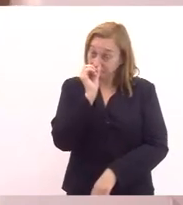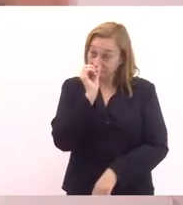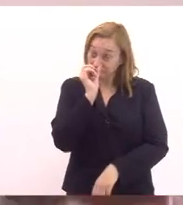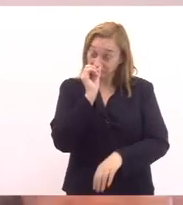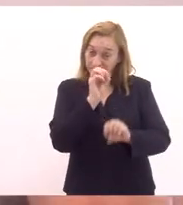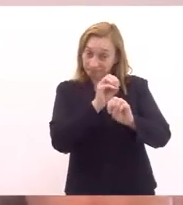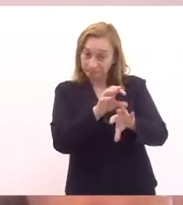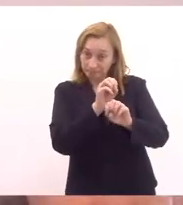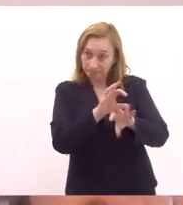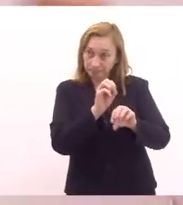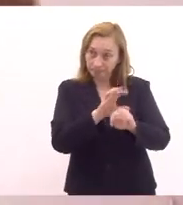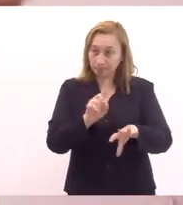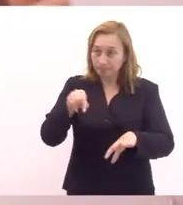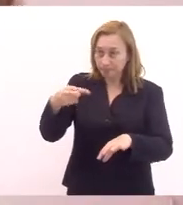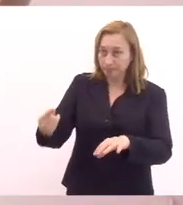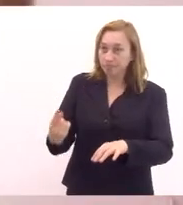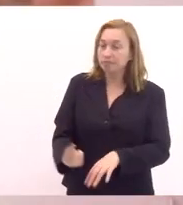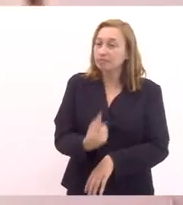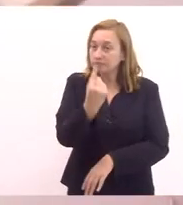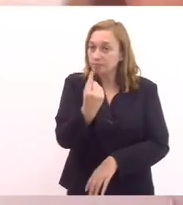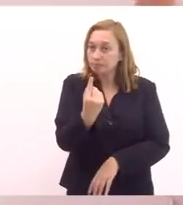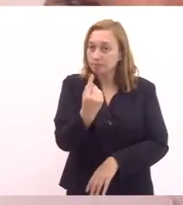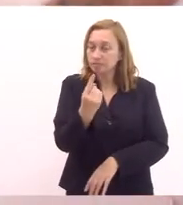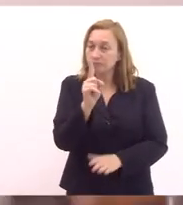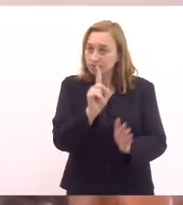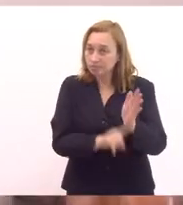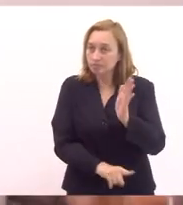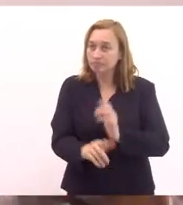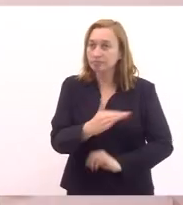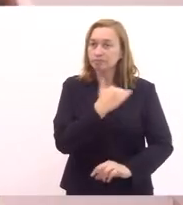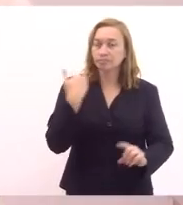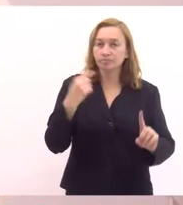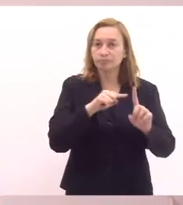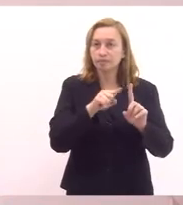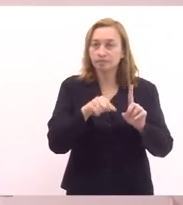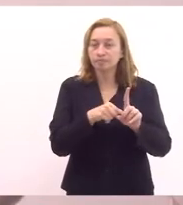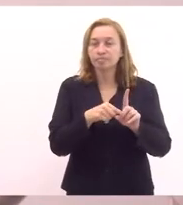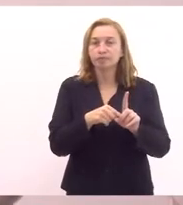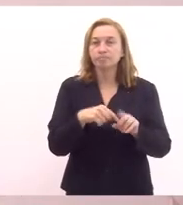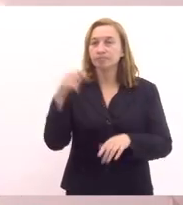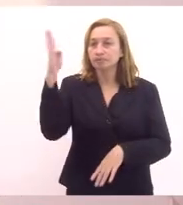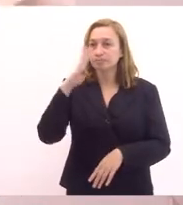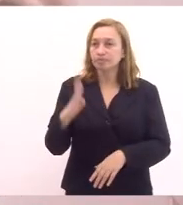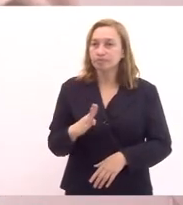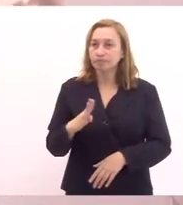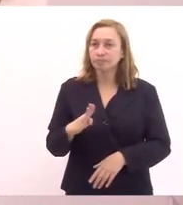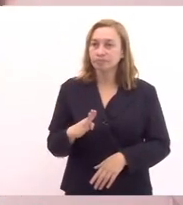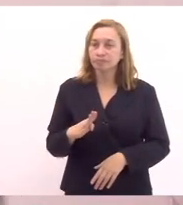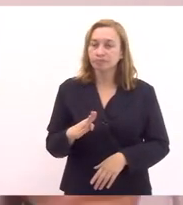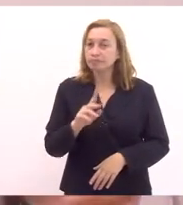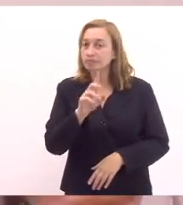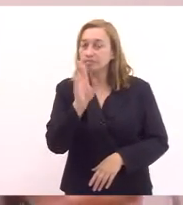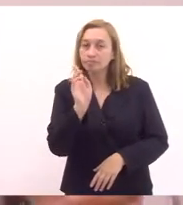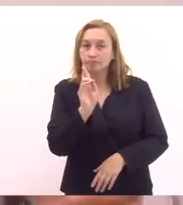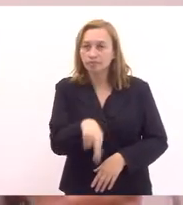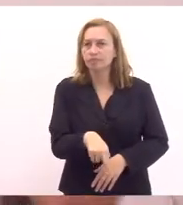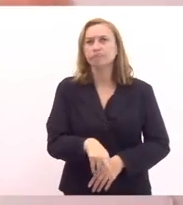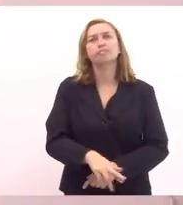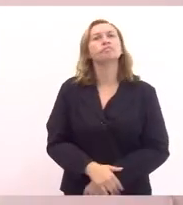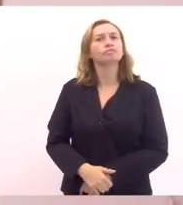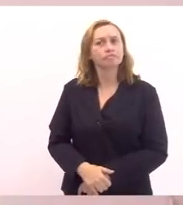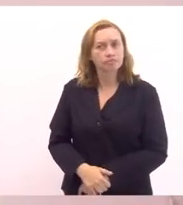educação etc e um deles era redução da mortalidade materna o Brasil foi reprovado